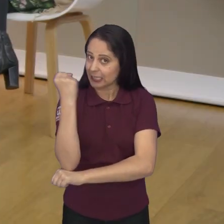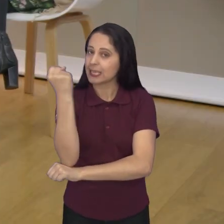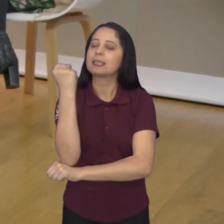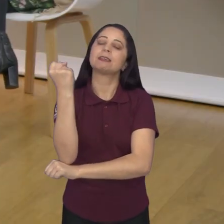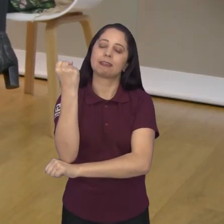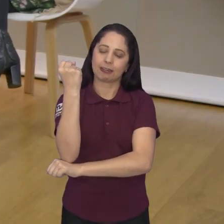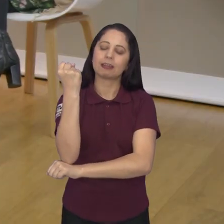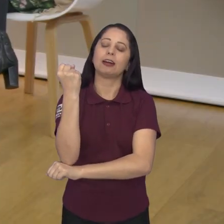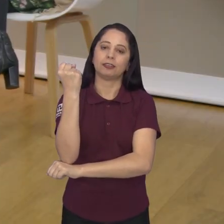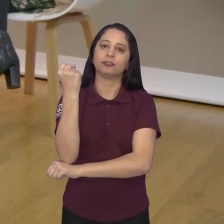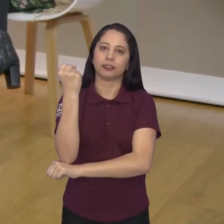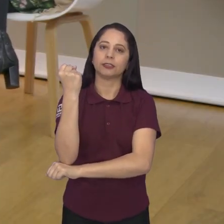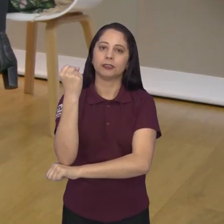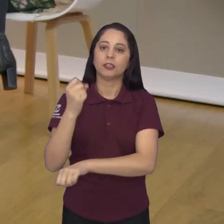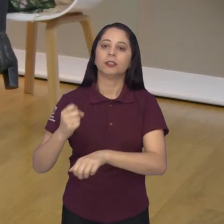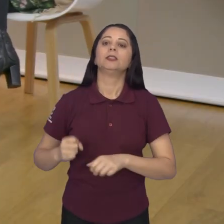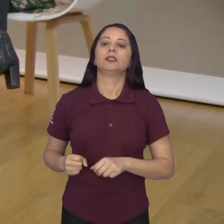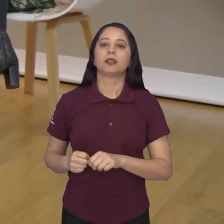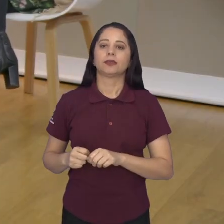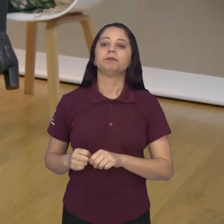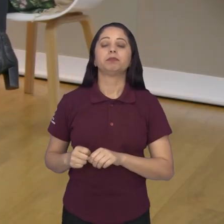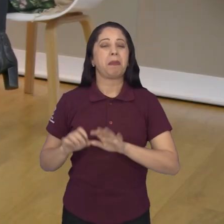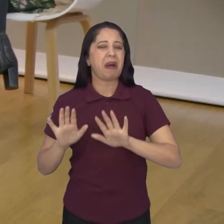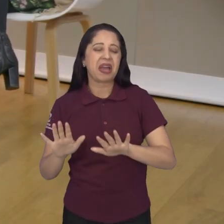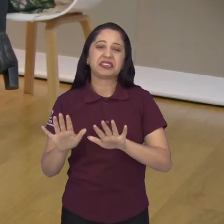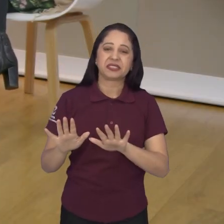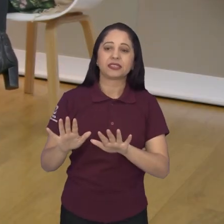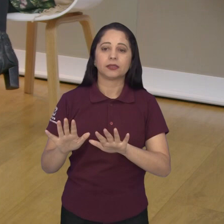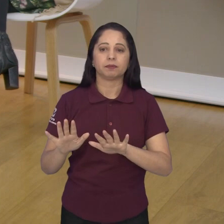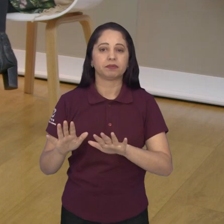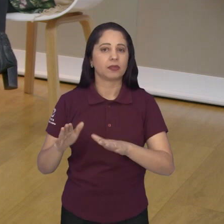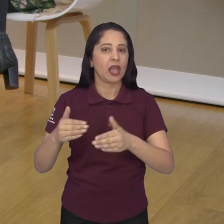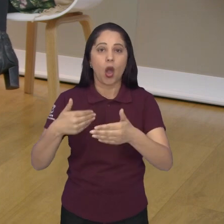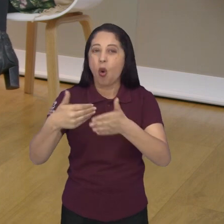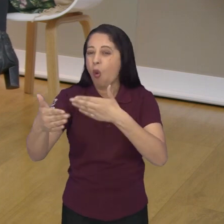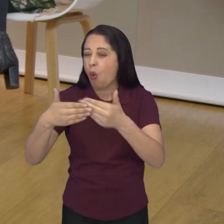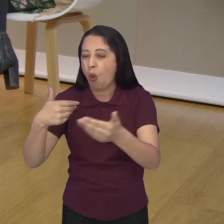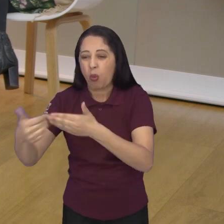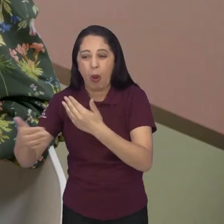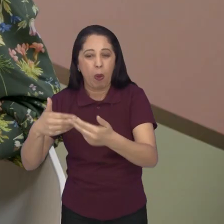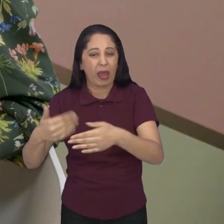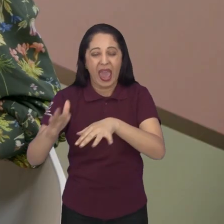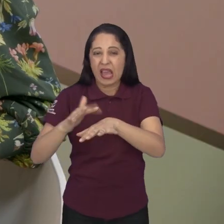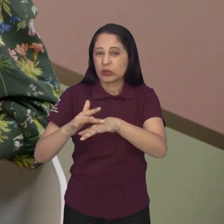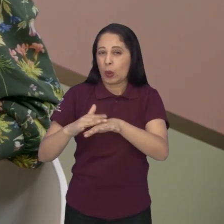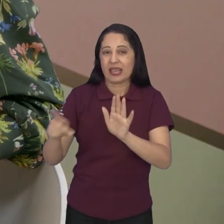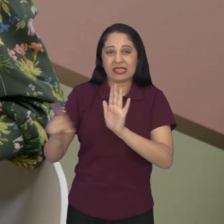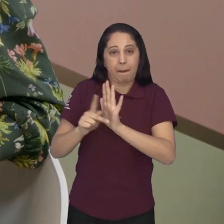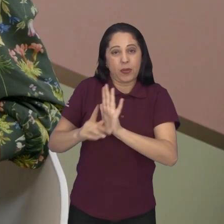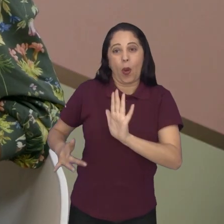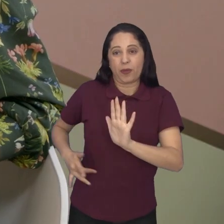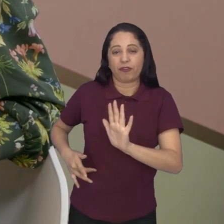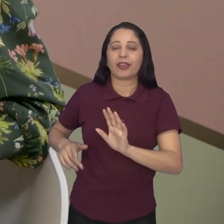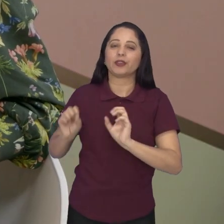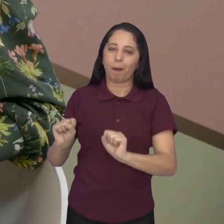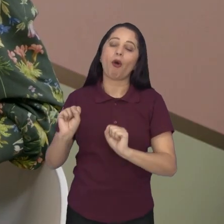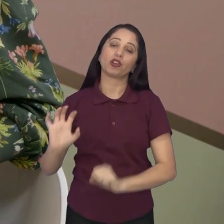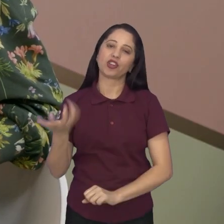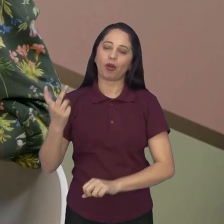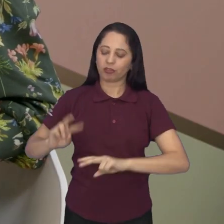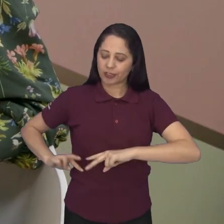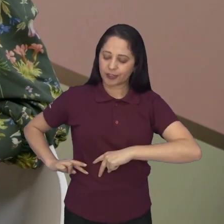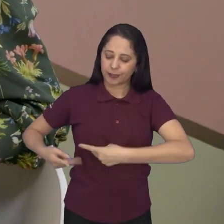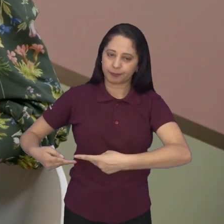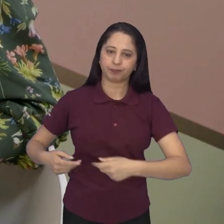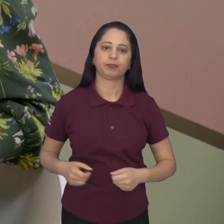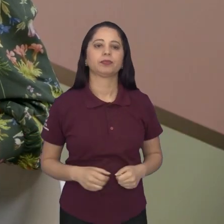e a fase crônica dentro da cirrose, e aí o paciente tem indicação. Mas, idealmente, qualquer causa de doença no fígado, ele pode sim ser